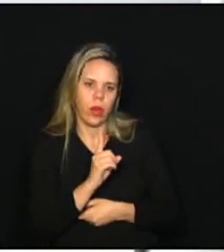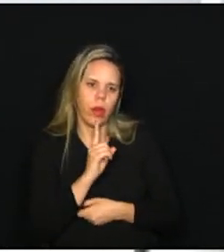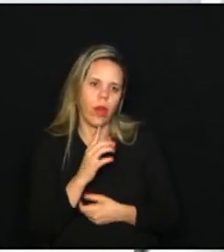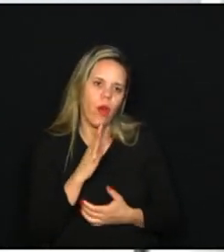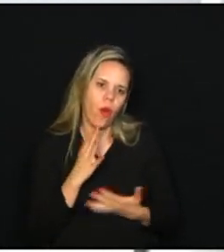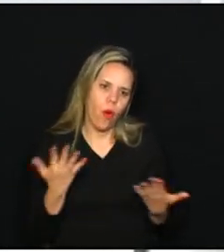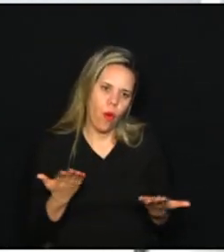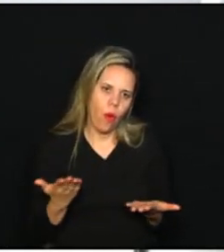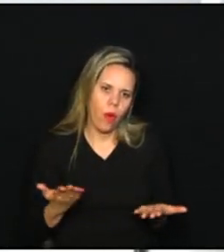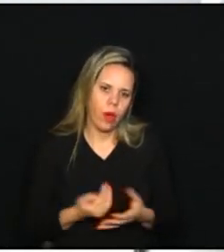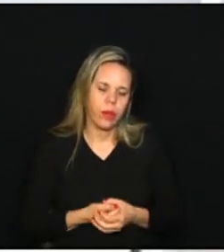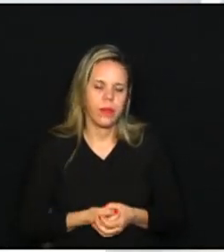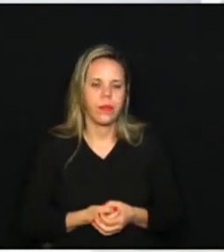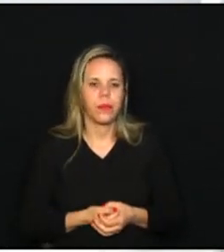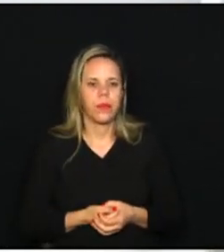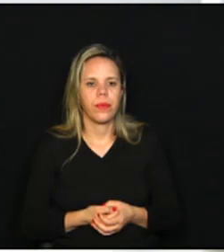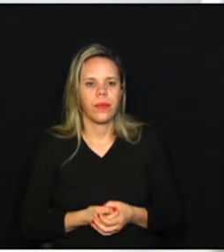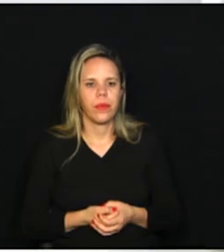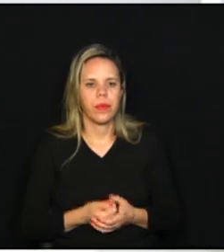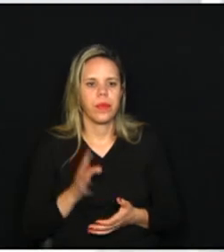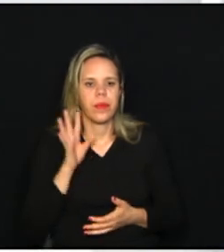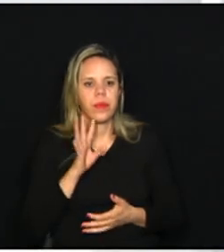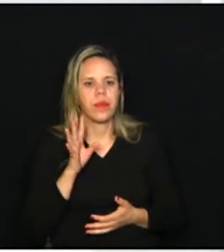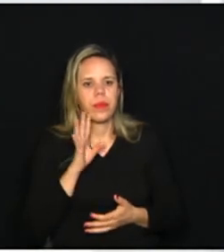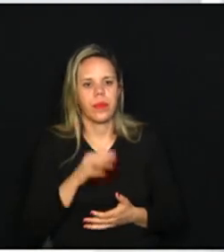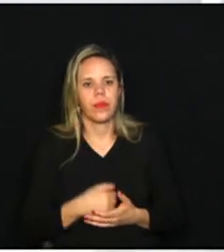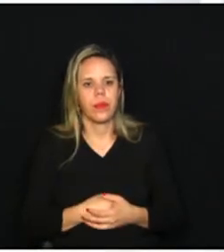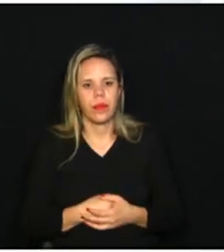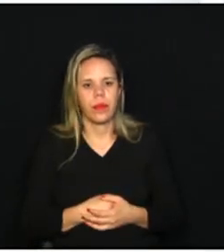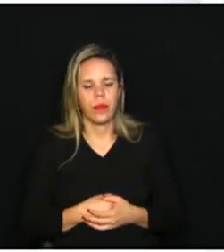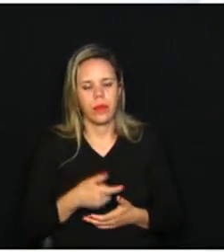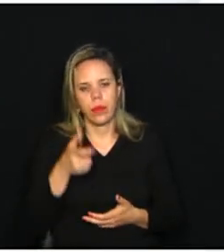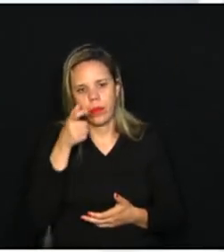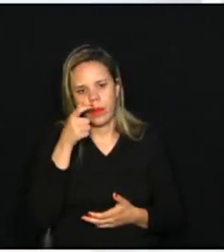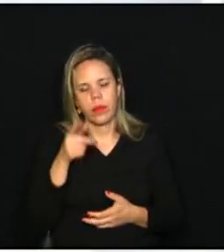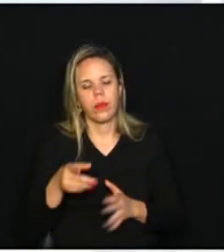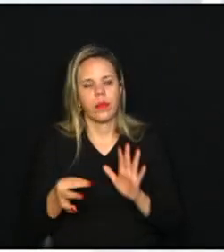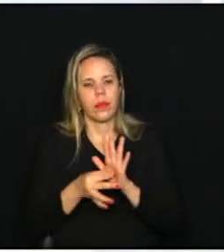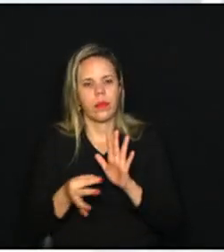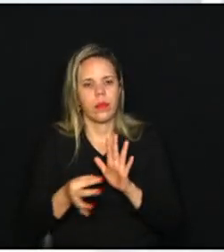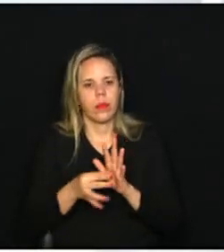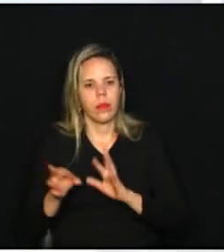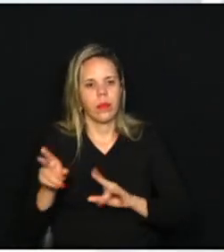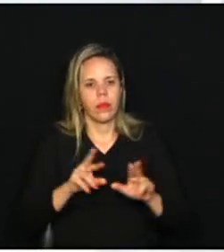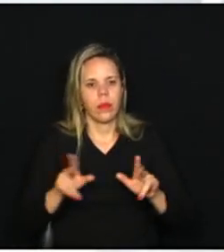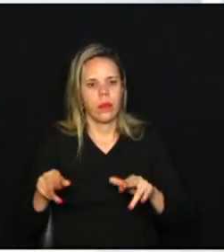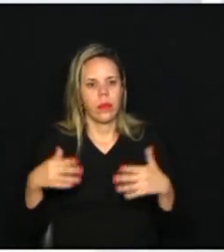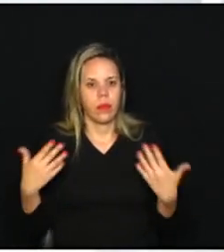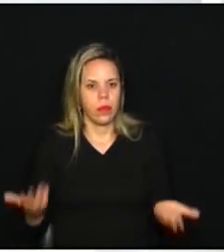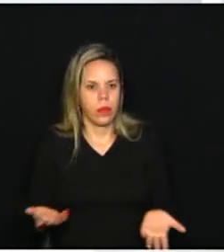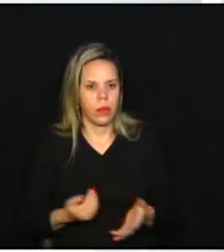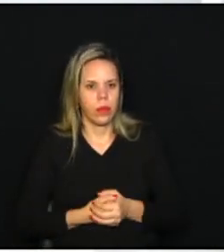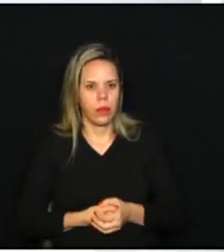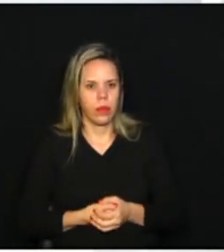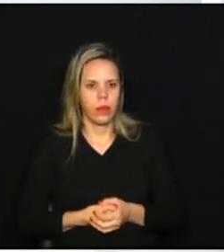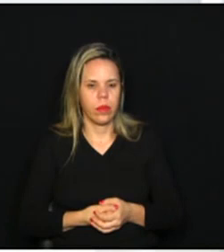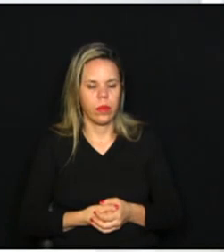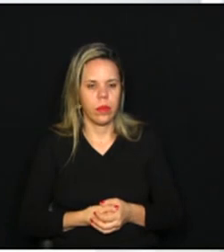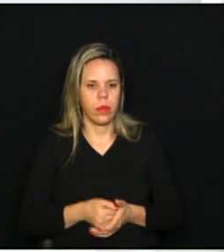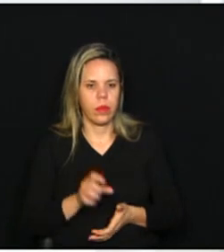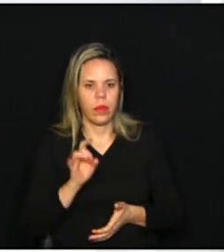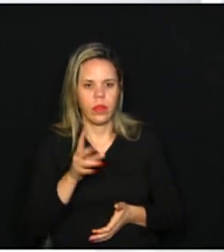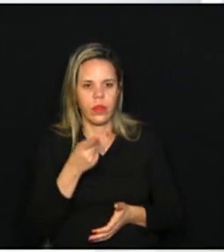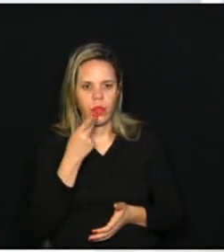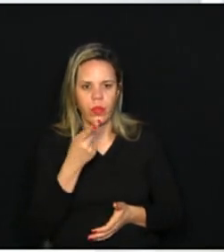conhecendo agora. Bem bacana, né? A gente vai ouvindo outros pontos de vista. Rapidamente, só falar